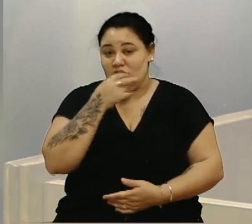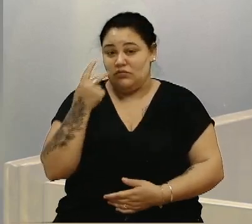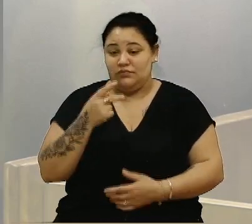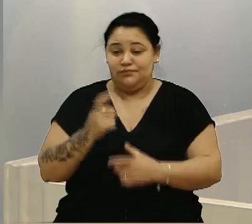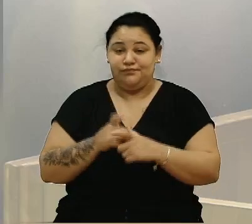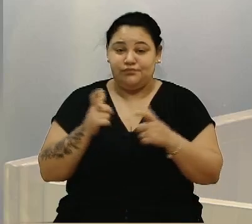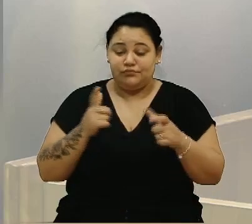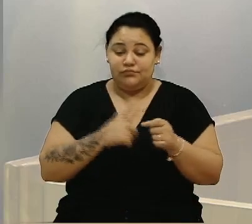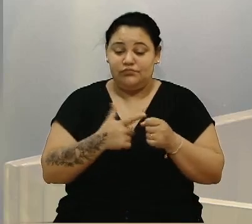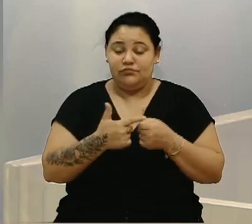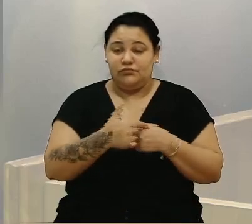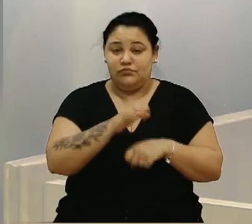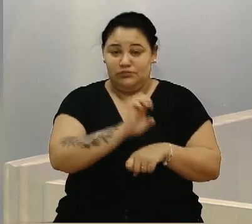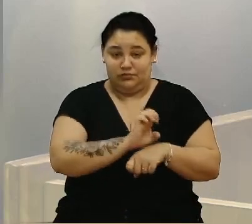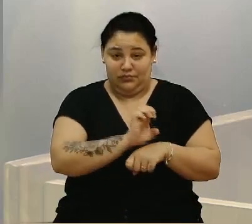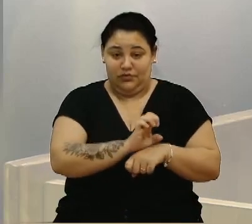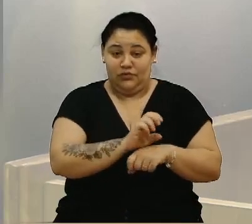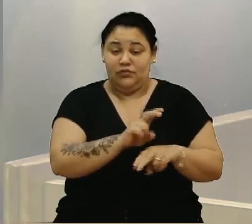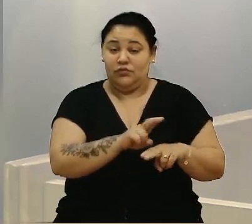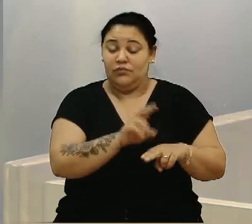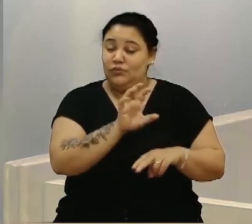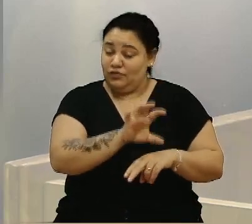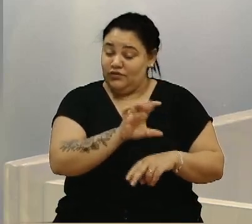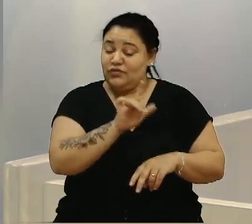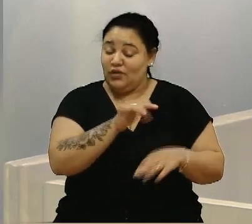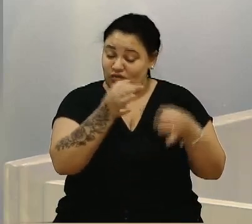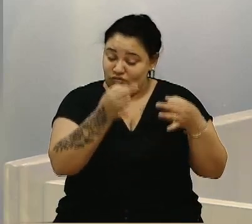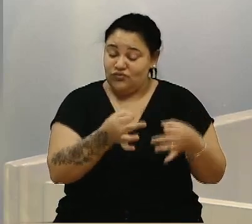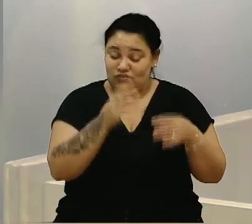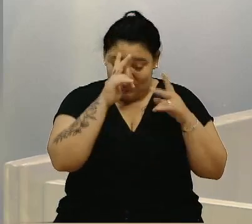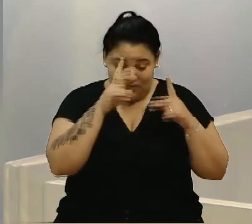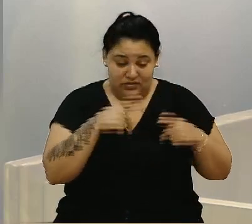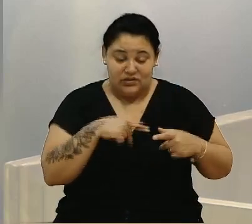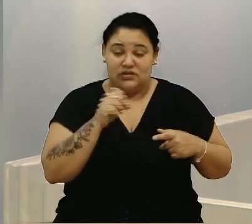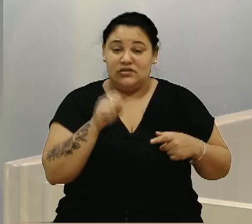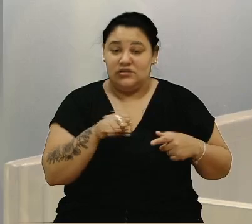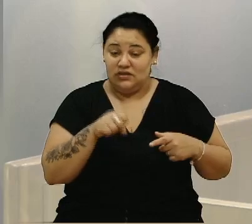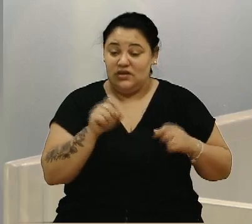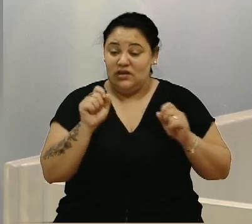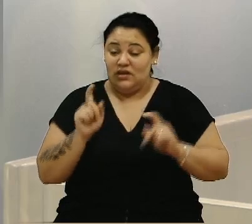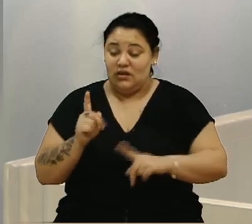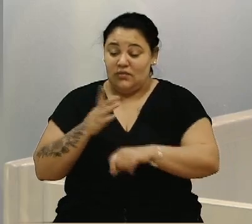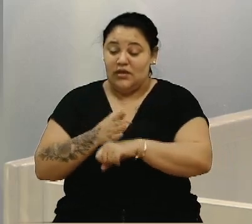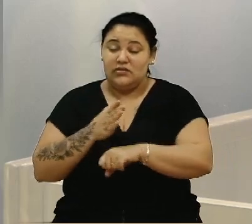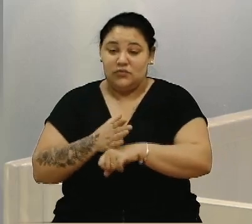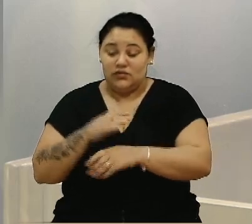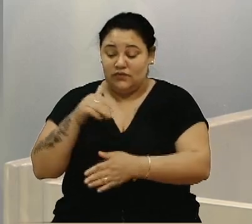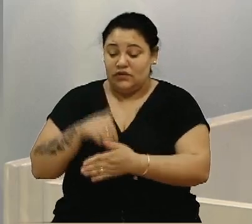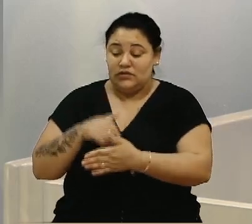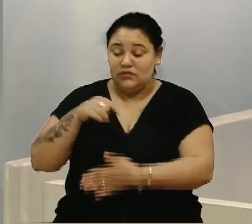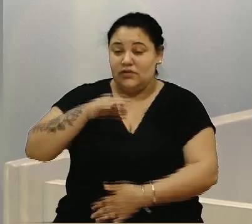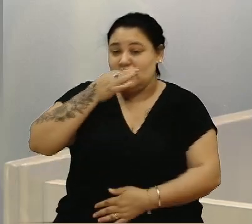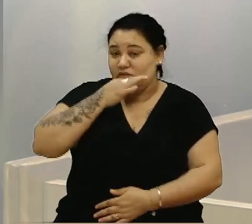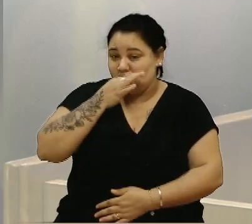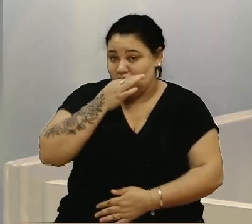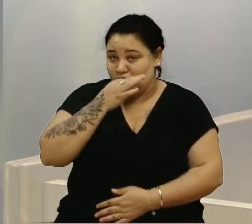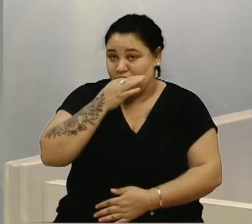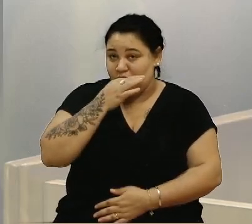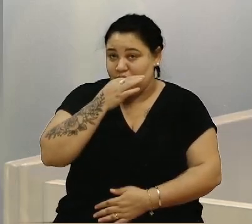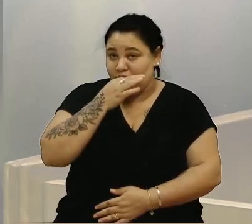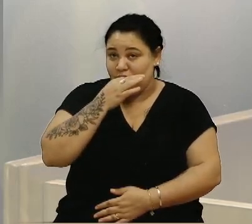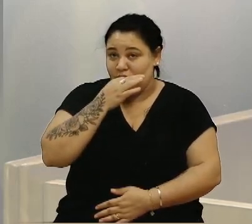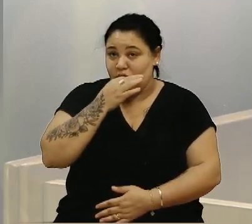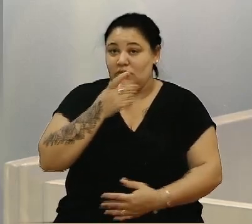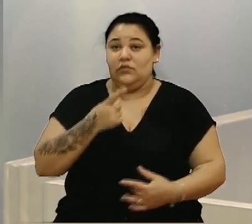por isso que é justo reconhecer aqui as candidaturas que participaram da eleição em Caxias do Sul e reconheceram o resultado das